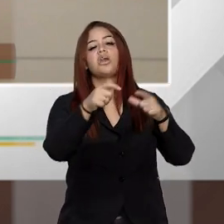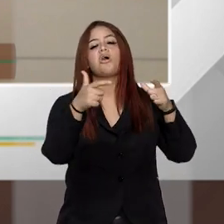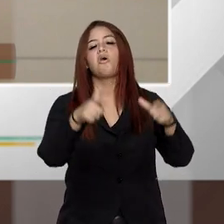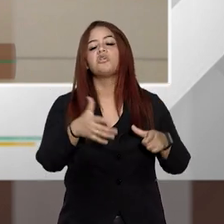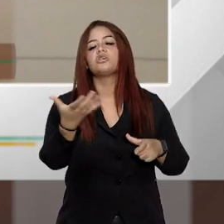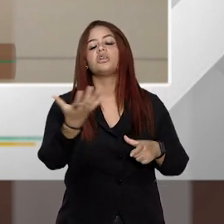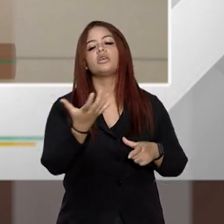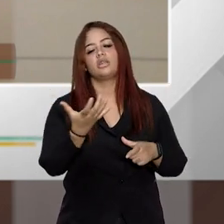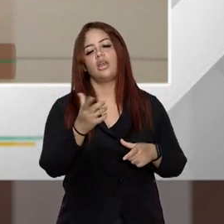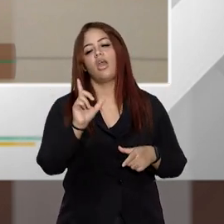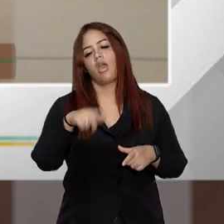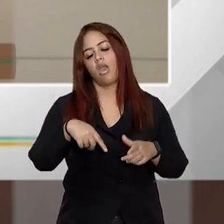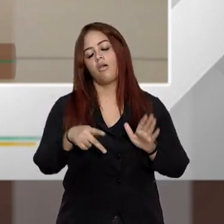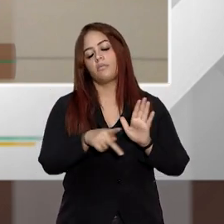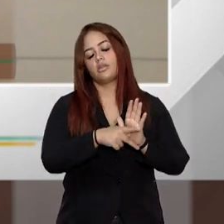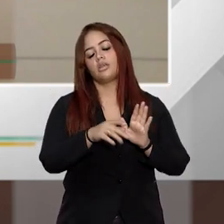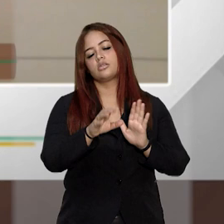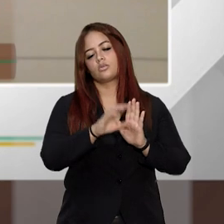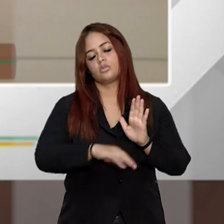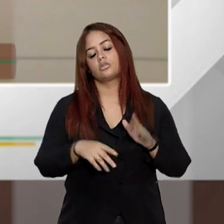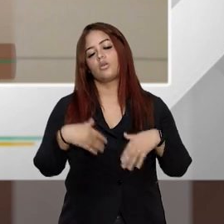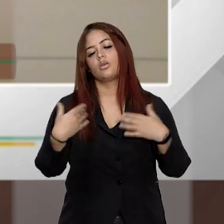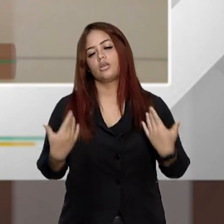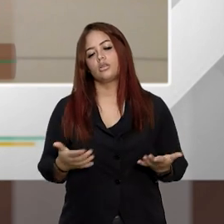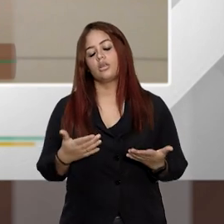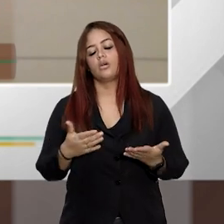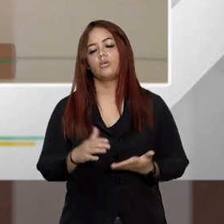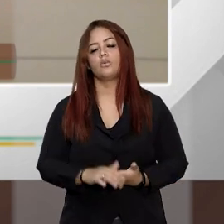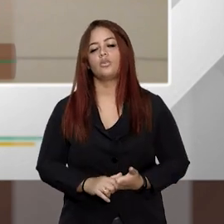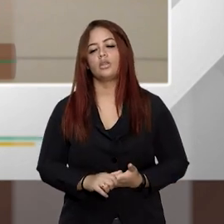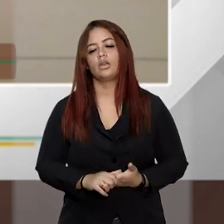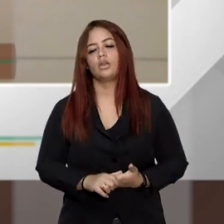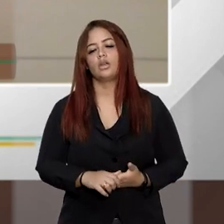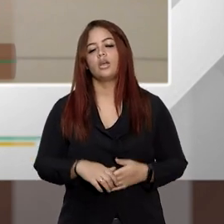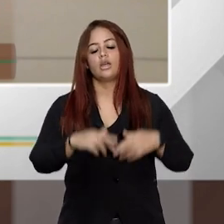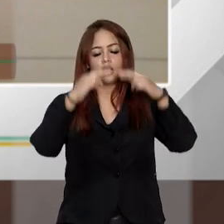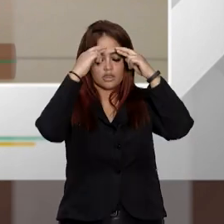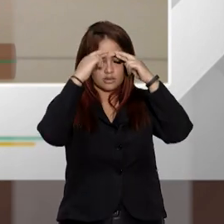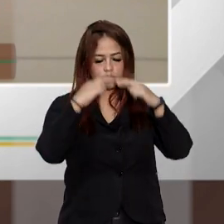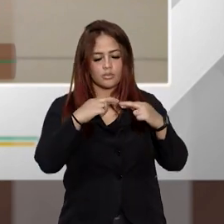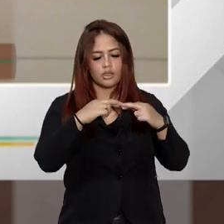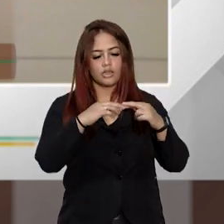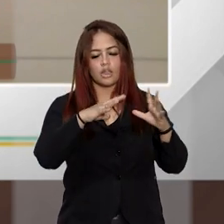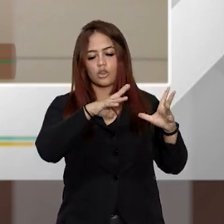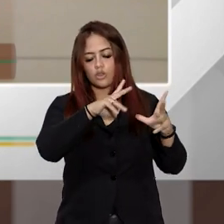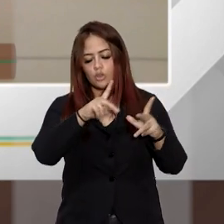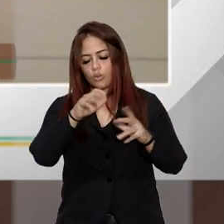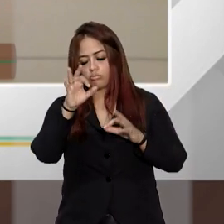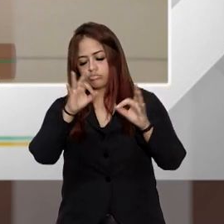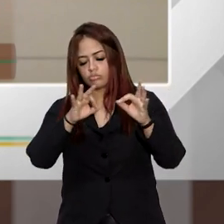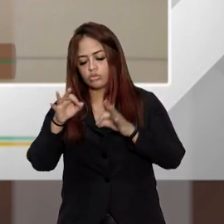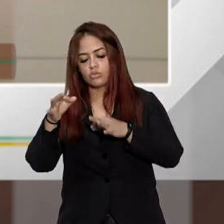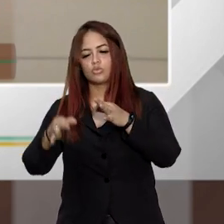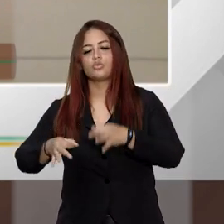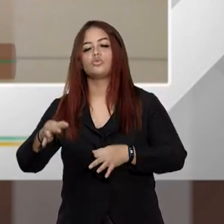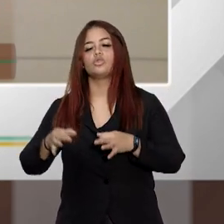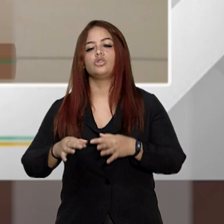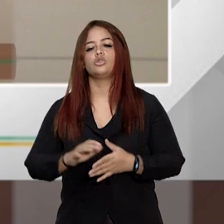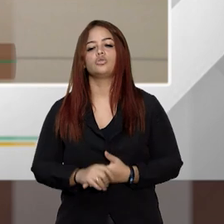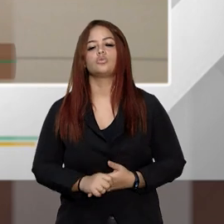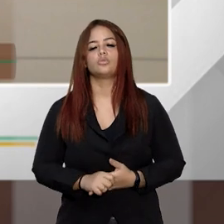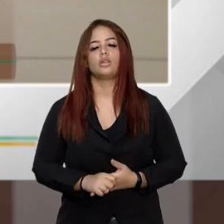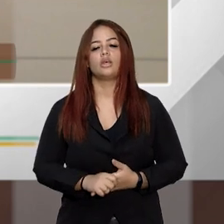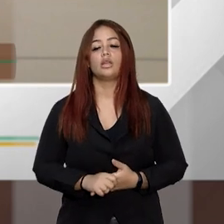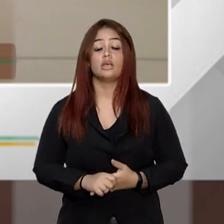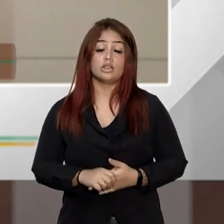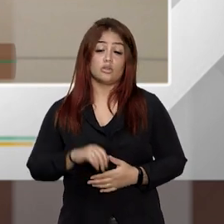territorial. Então é uma norma constitucional, ela vai se sobrepor sobre todo o ordenamento jurídico infraconstitucional, de modo que,